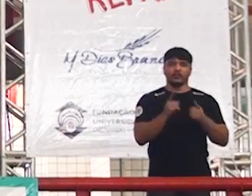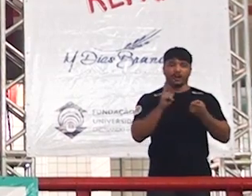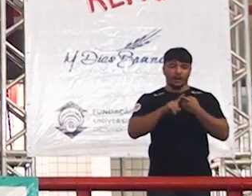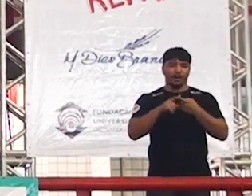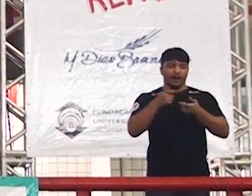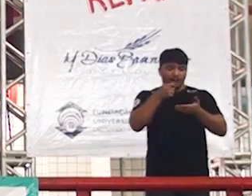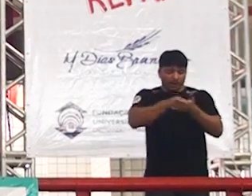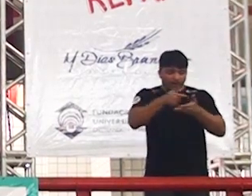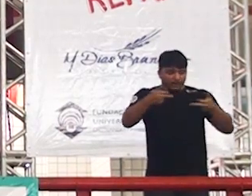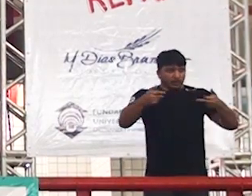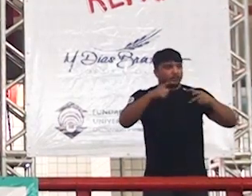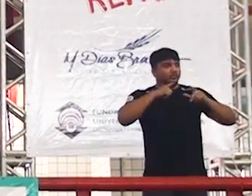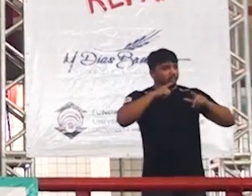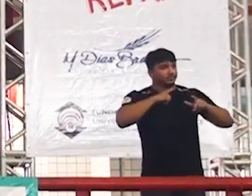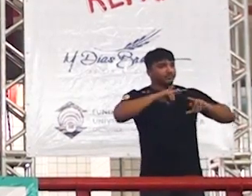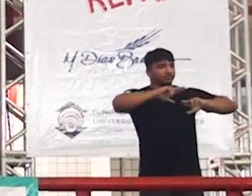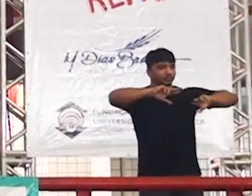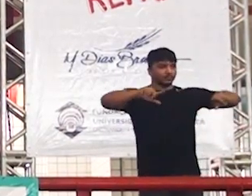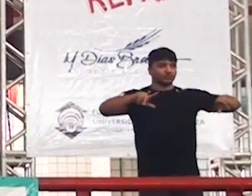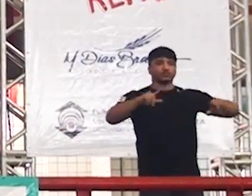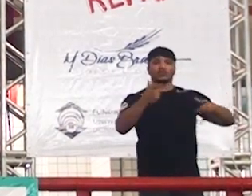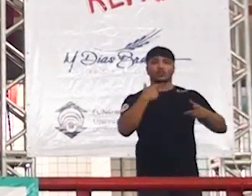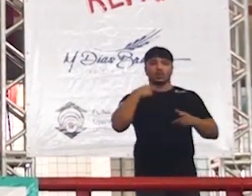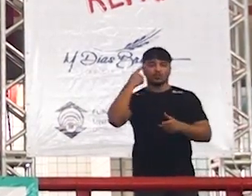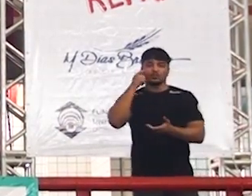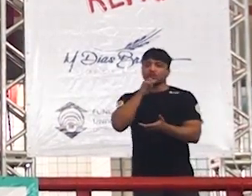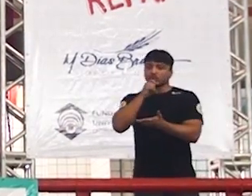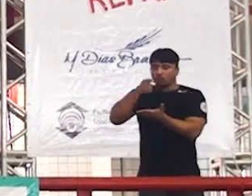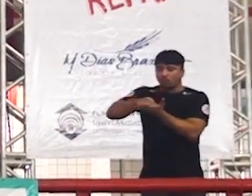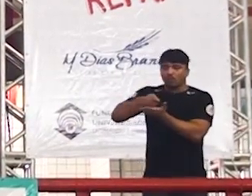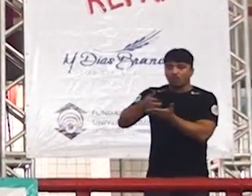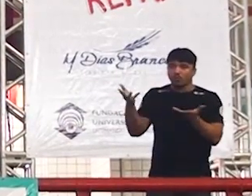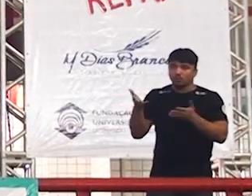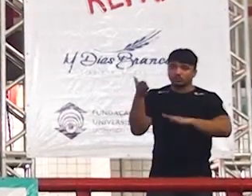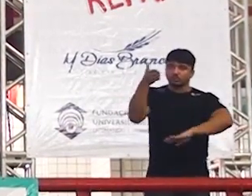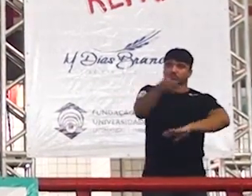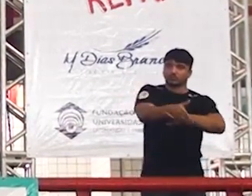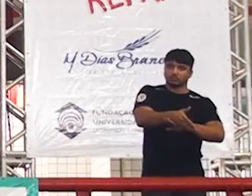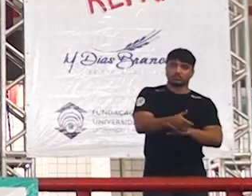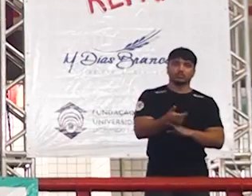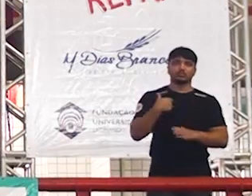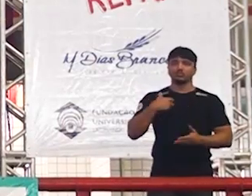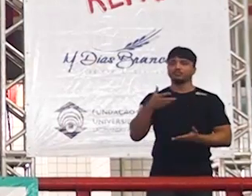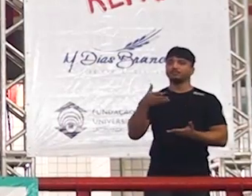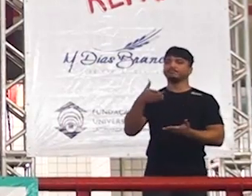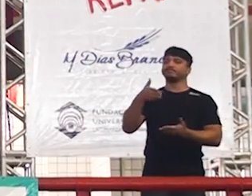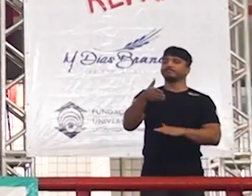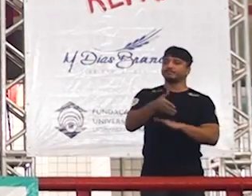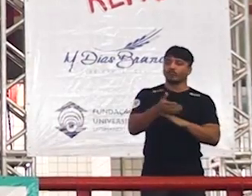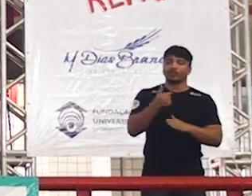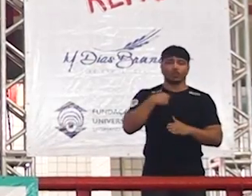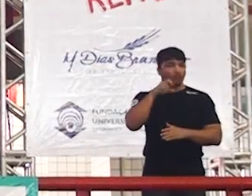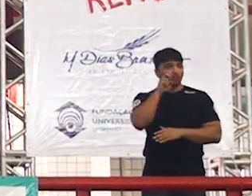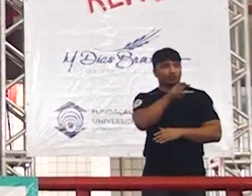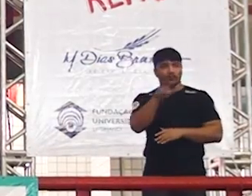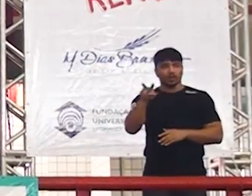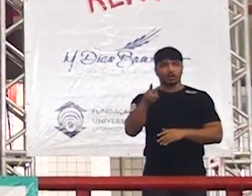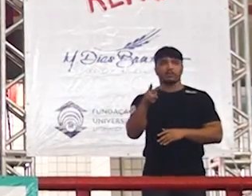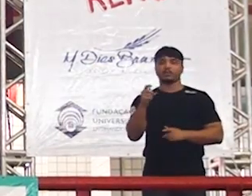temos deveres também. O dever, por exemplo, de a gente estar aqui, vocês aí, ó. Eu estou